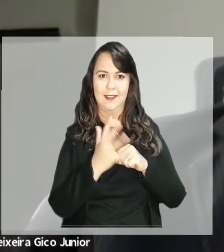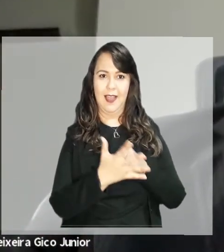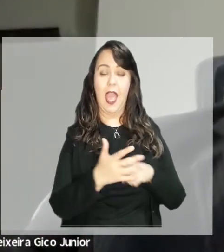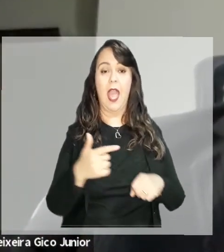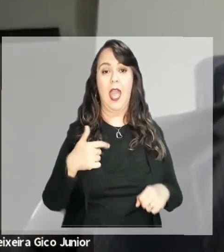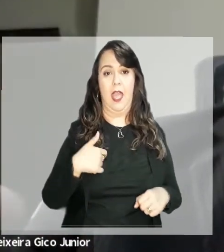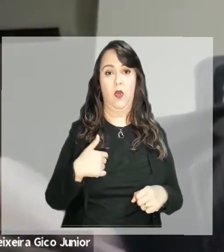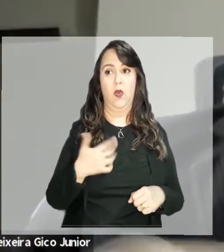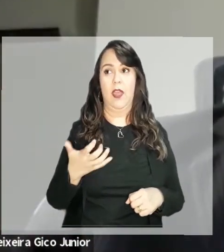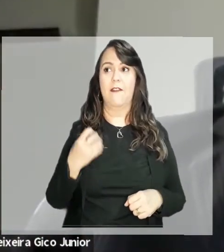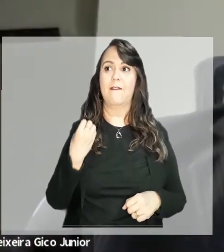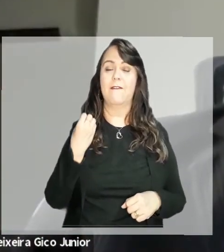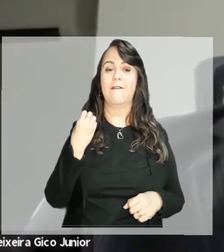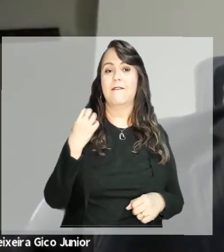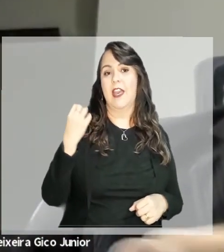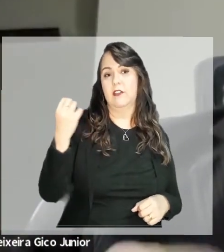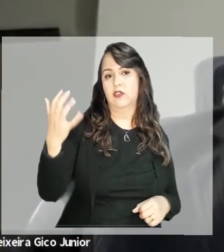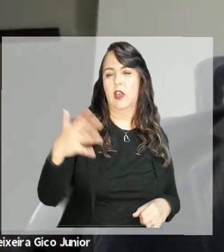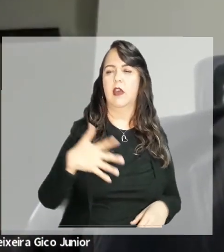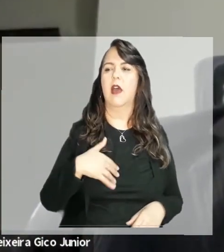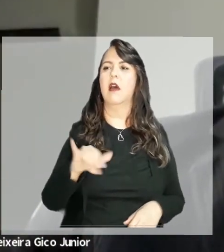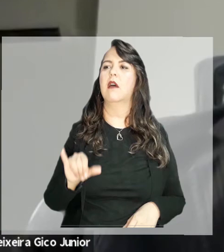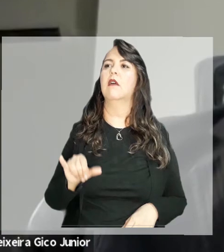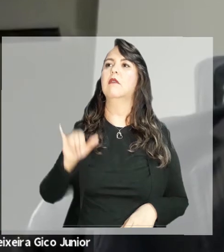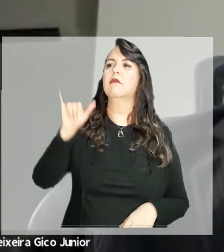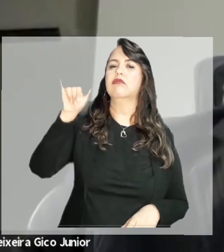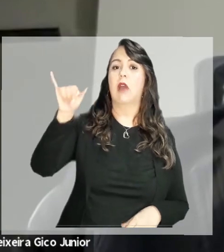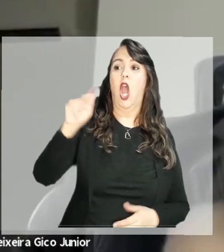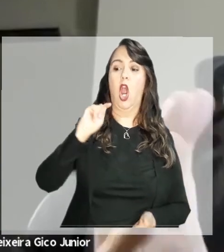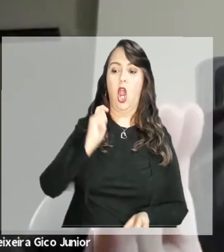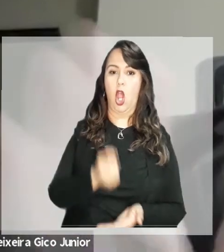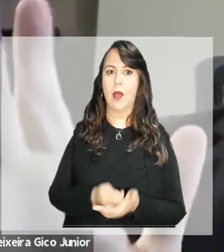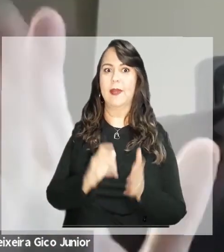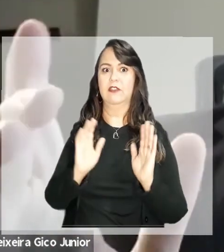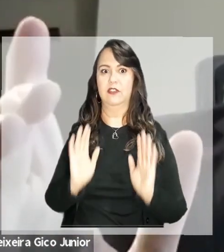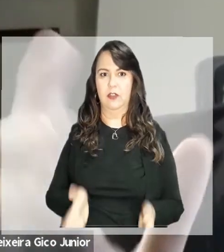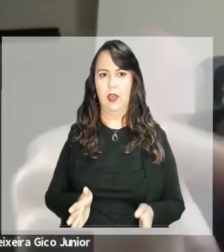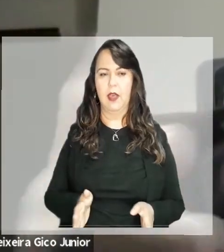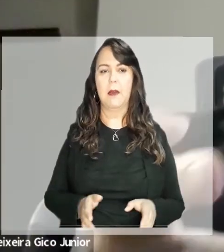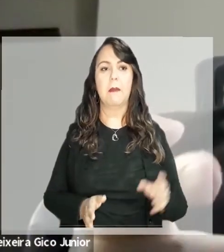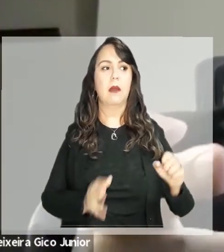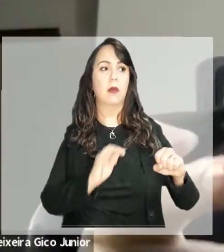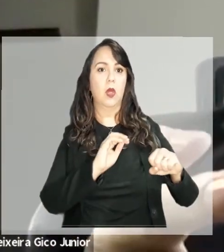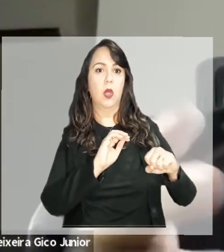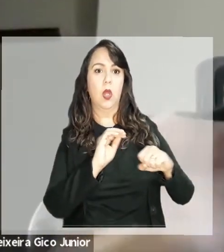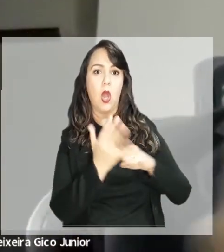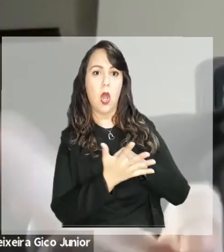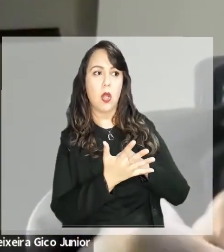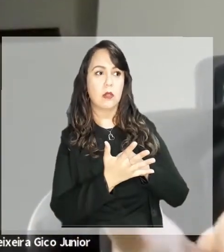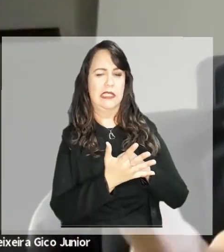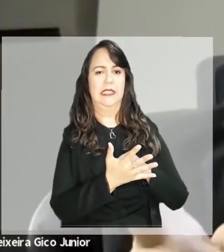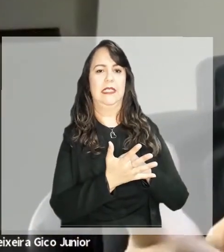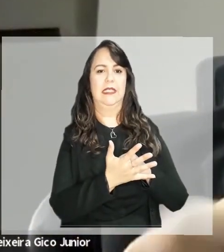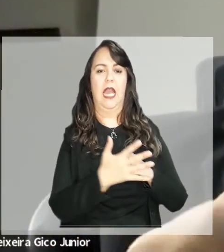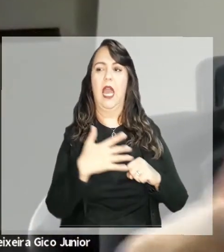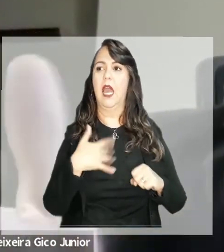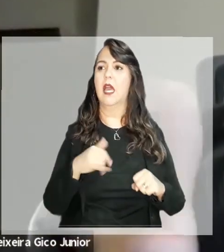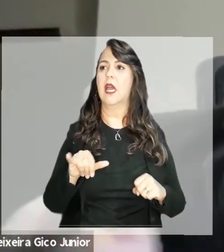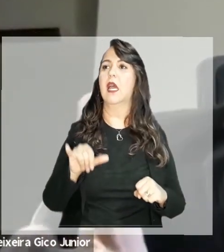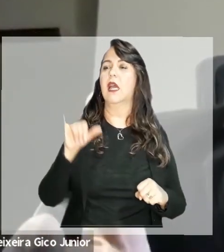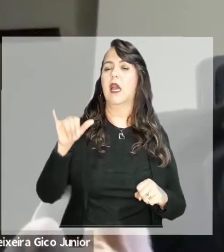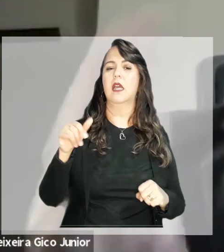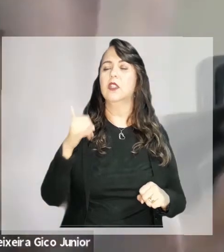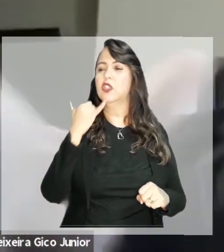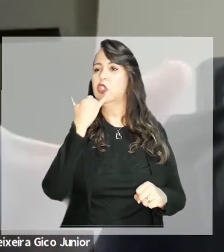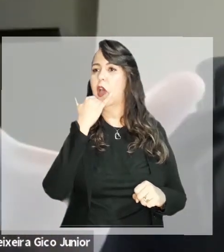por causa da pandemia, né, como se a pandemia pudesse afastar o Código Civil. Então, essa é uma boa pergunta. Afastou ou não afastou o Código Civil? Tem